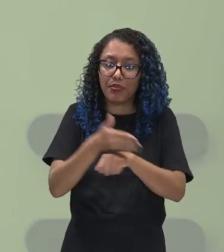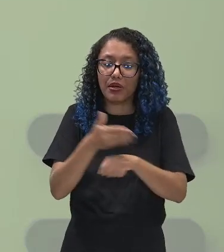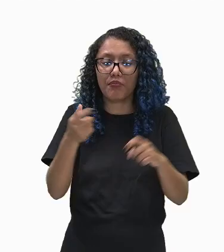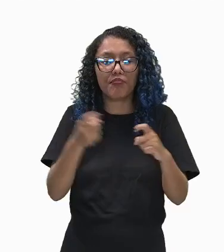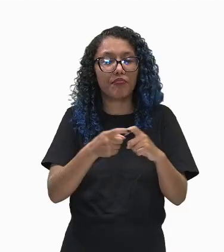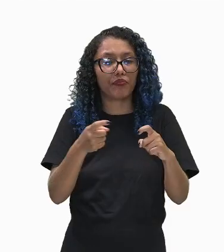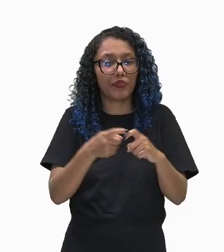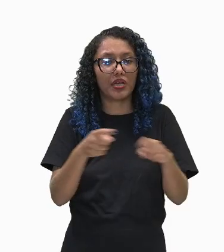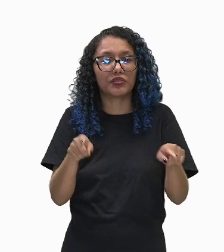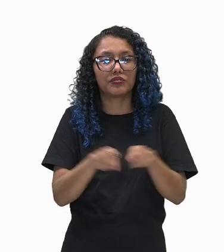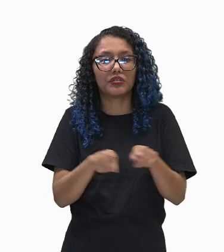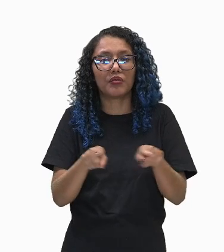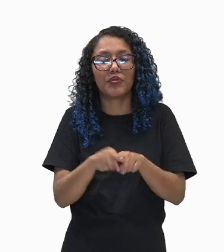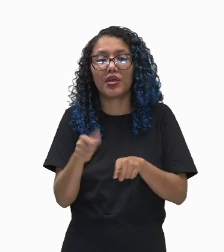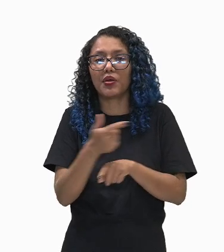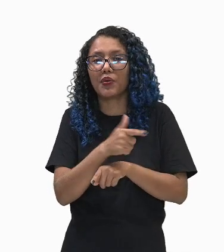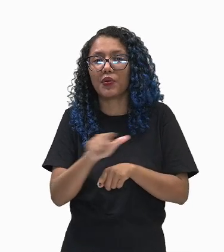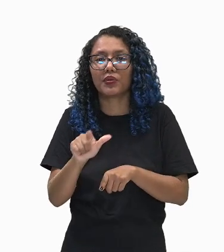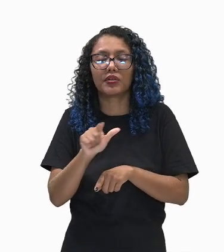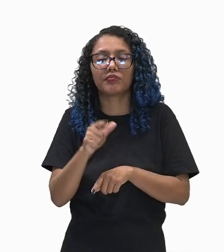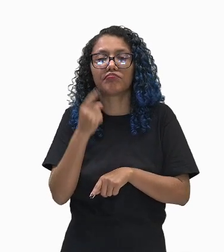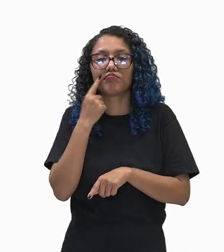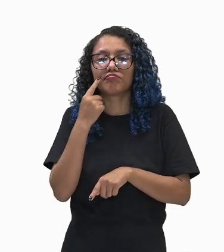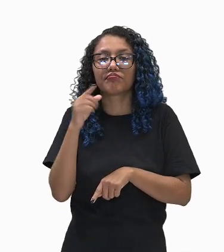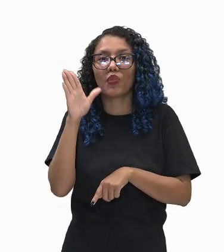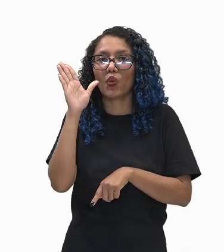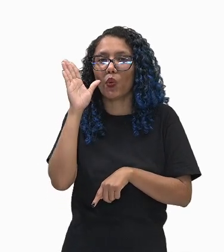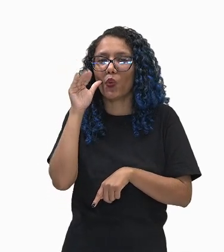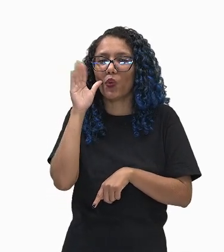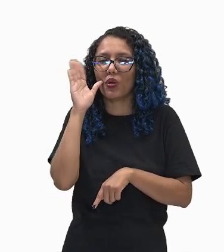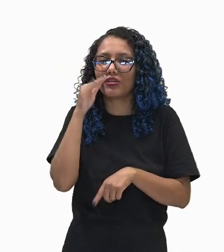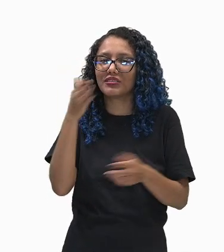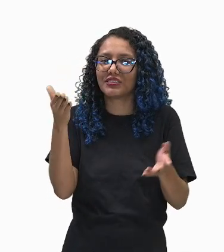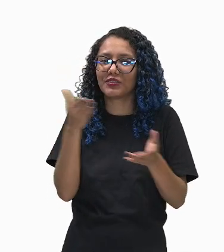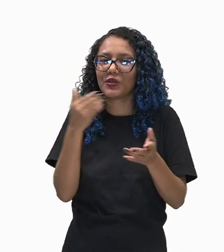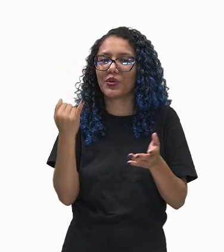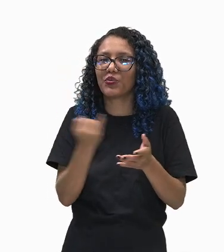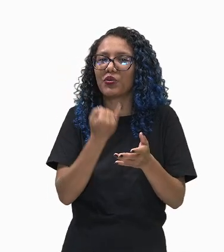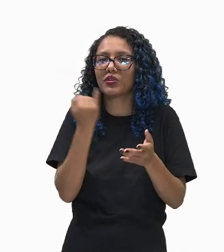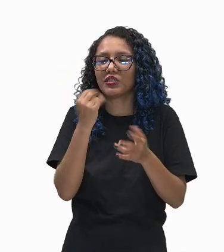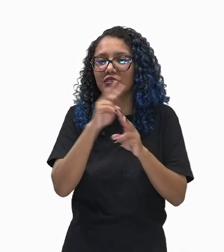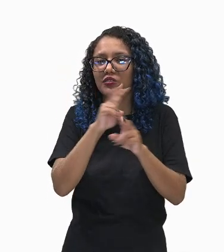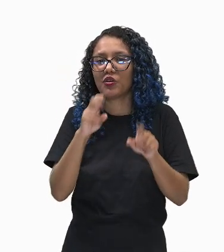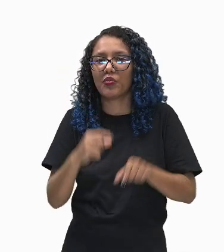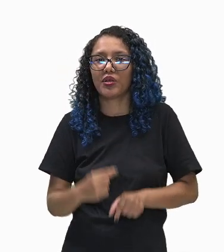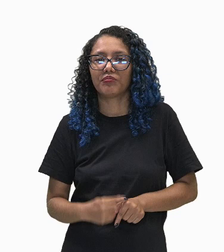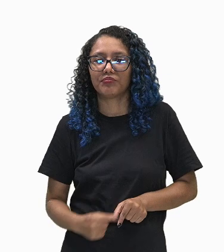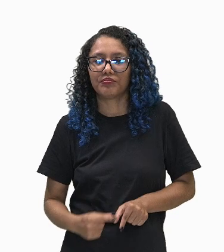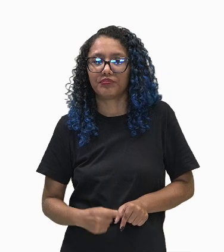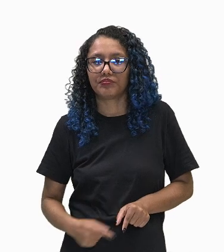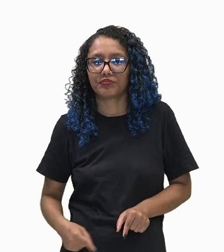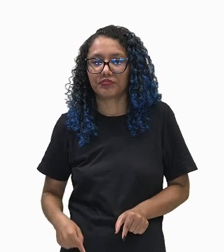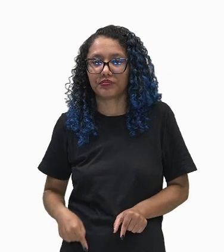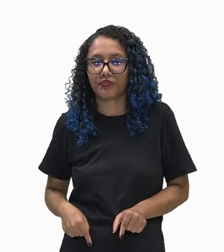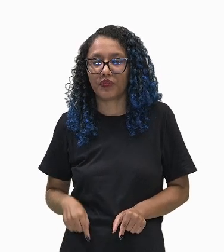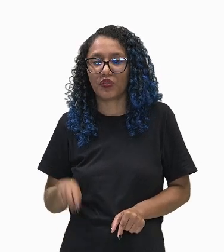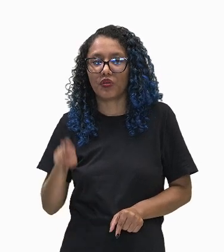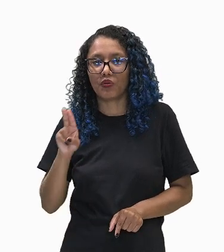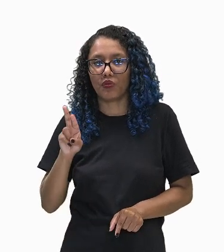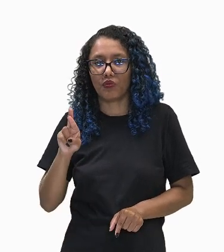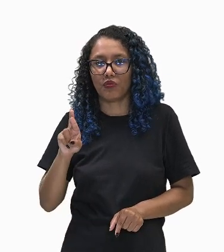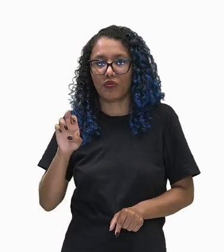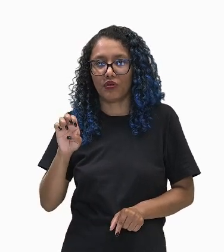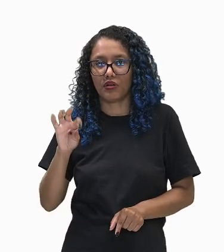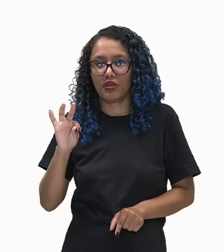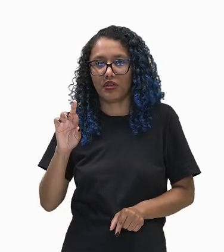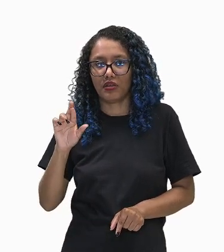aí na nossa próxima informação uma curiosidade importante sobre a uretra, que é uma estrutura que faz